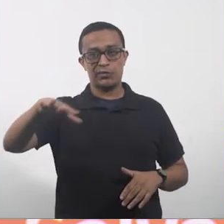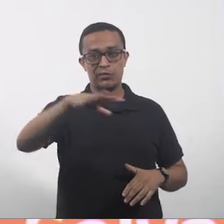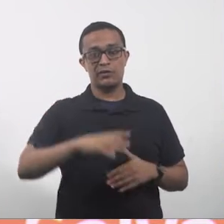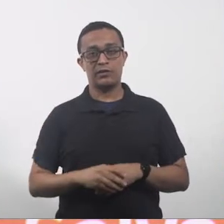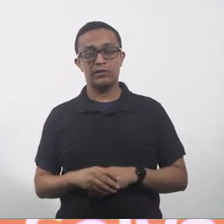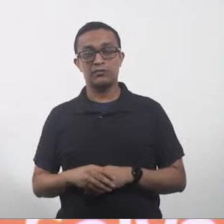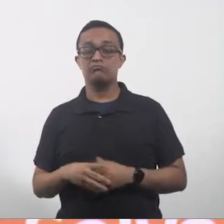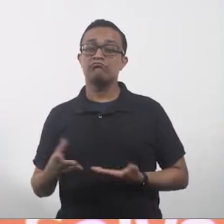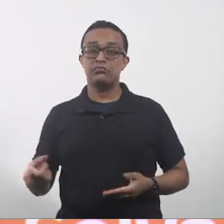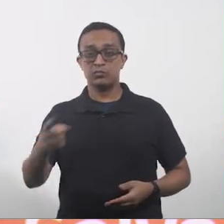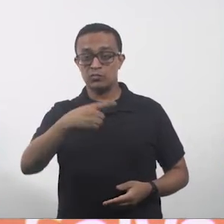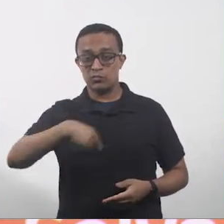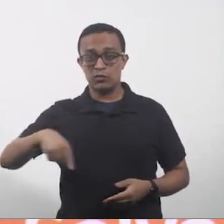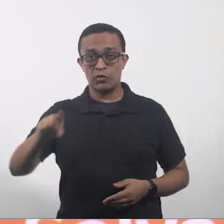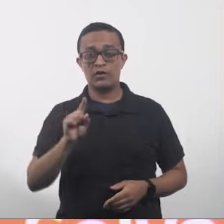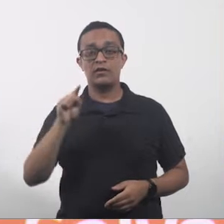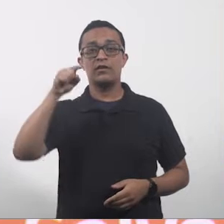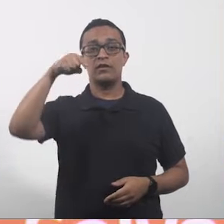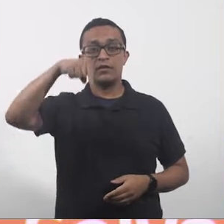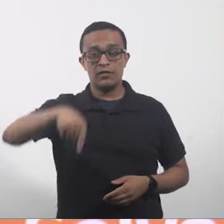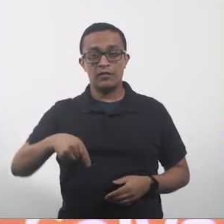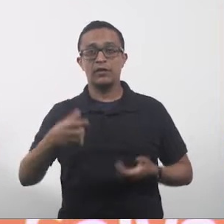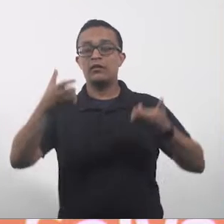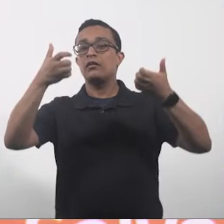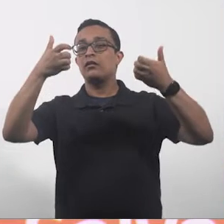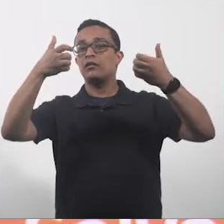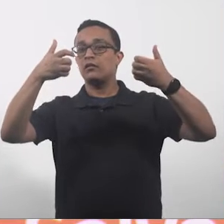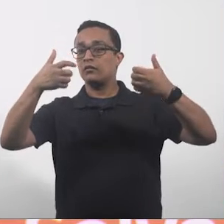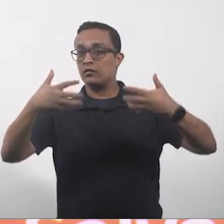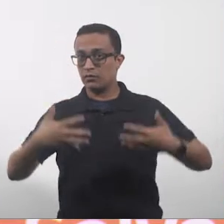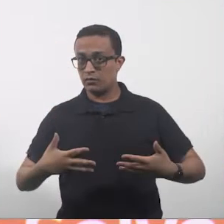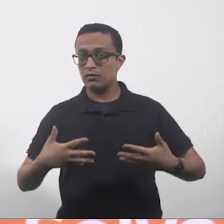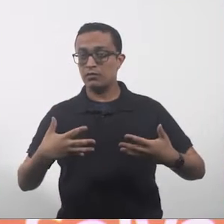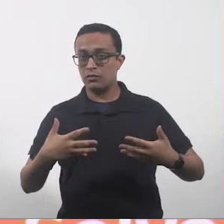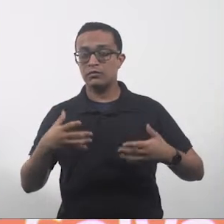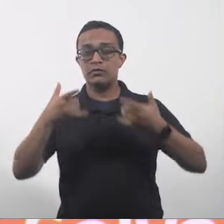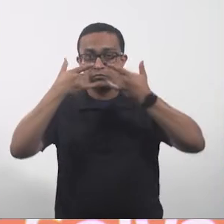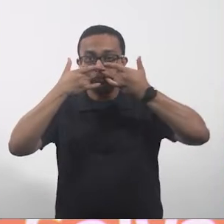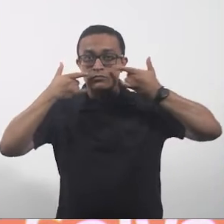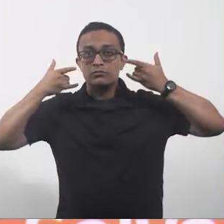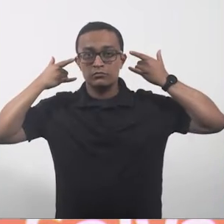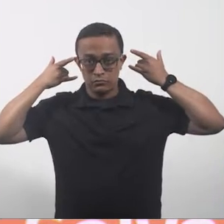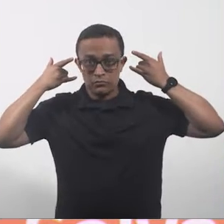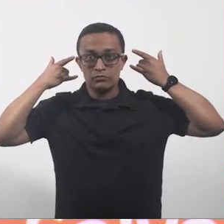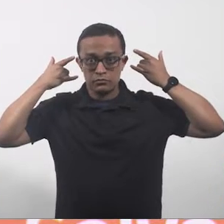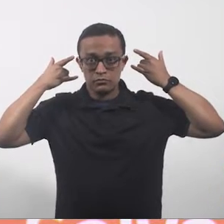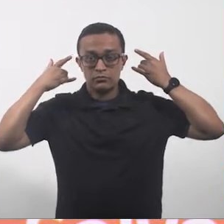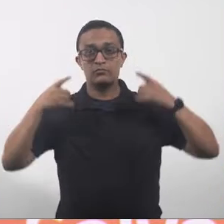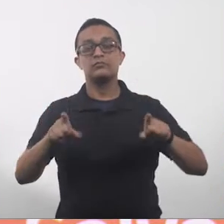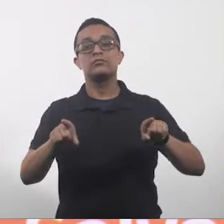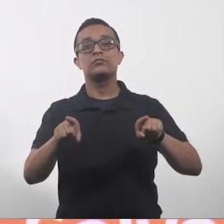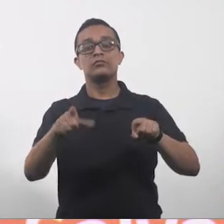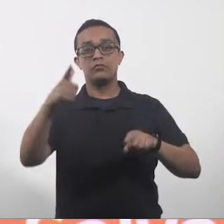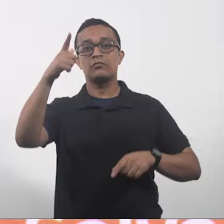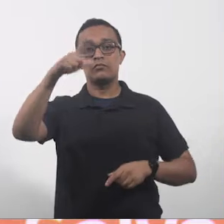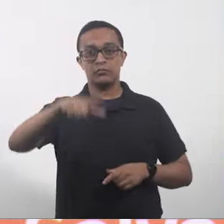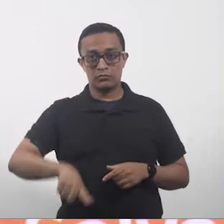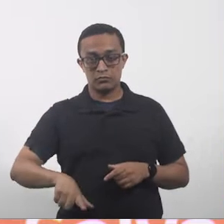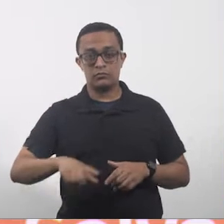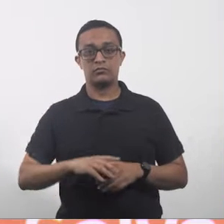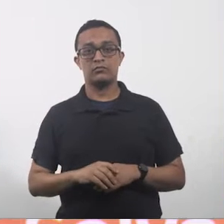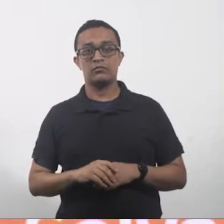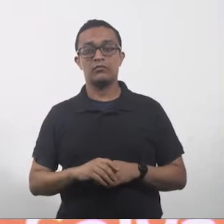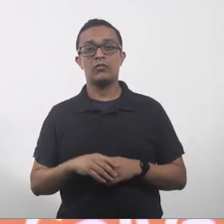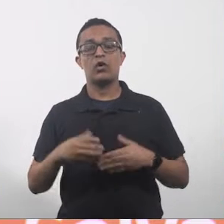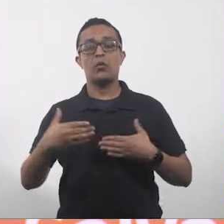Como todos sabem, a gente vem nessa discussão com relação à questão do uso da máscara, com relação à questão